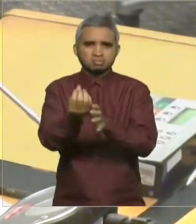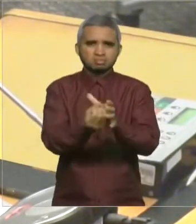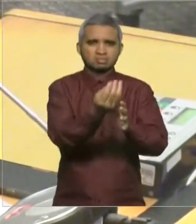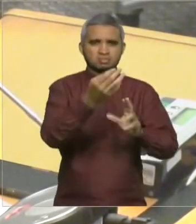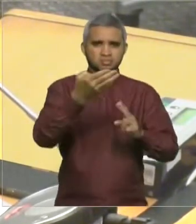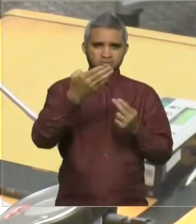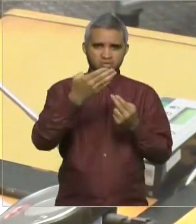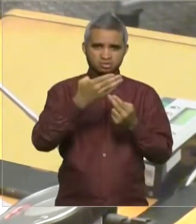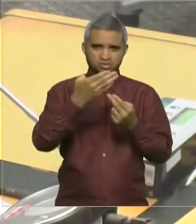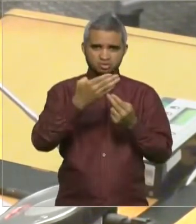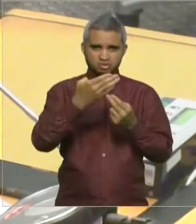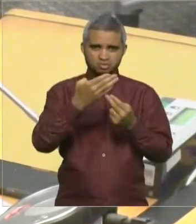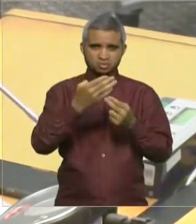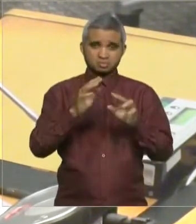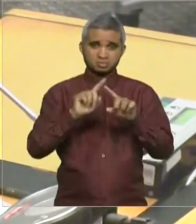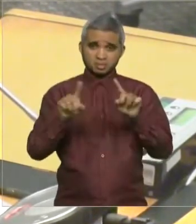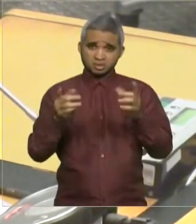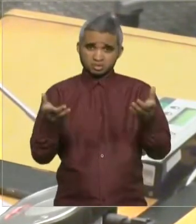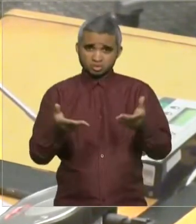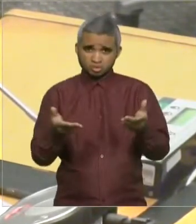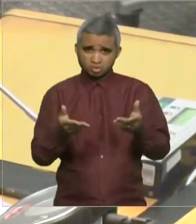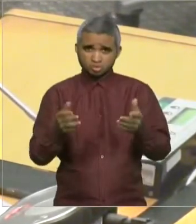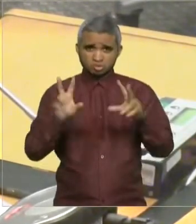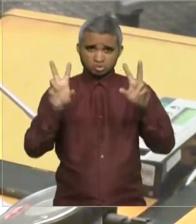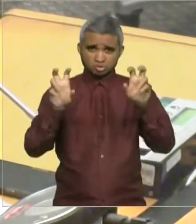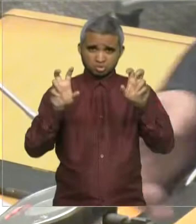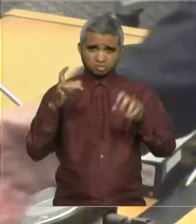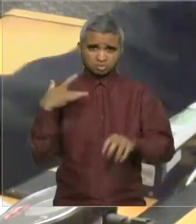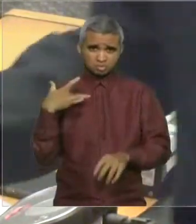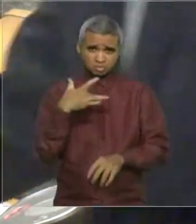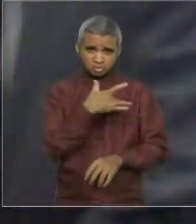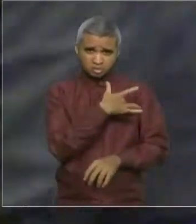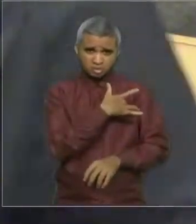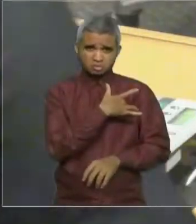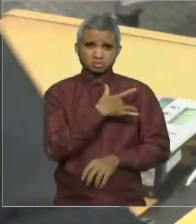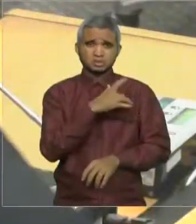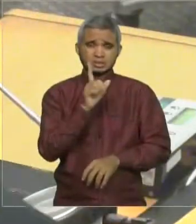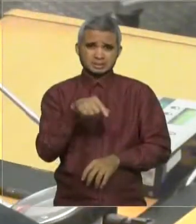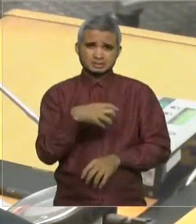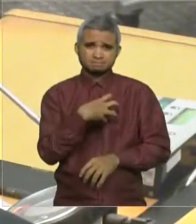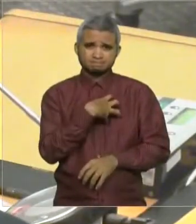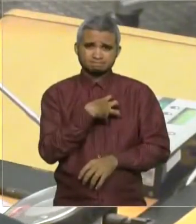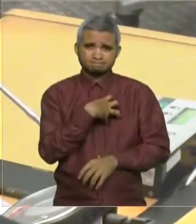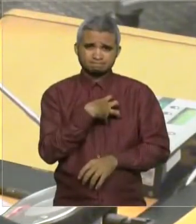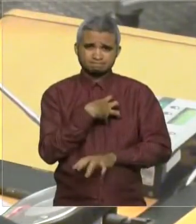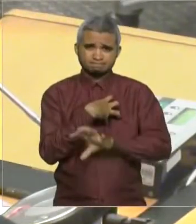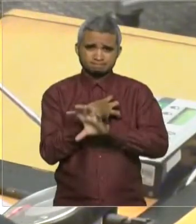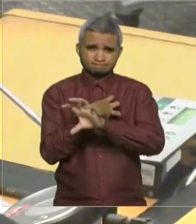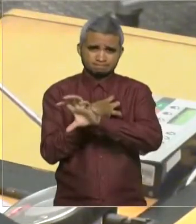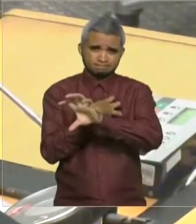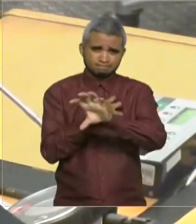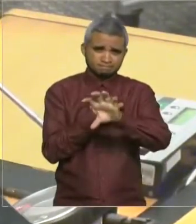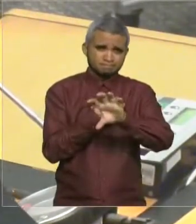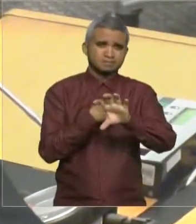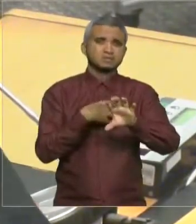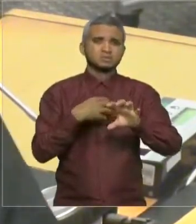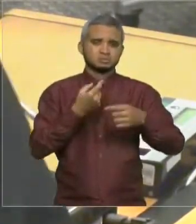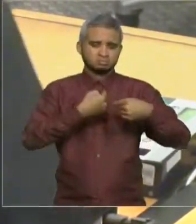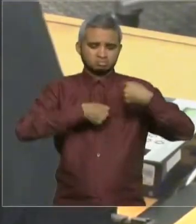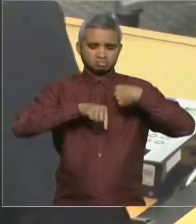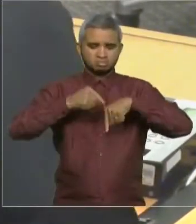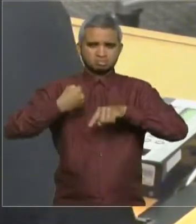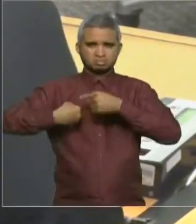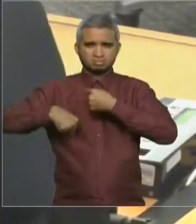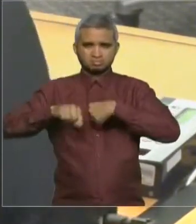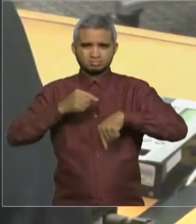saúde, né, que trata de uma questão sensível, que é a hemodiálise, um serviço necessário a diversos